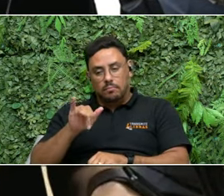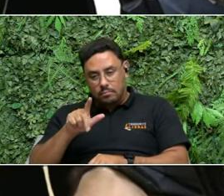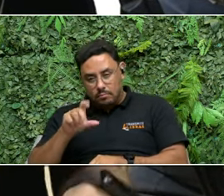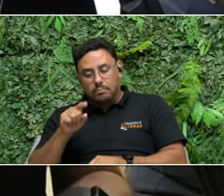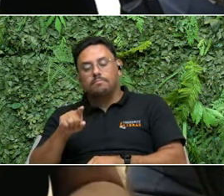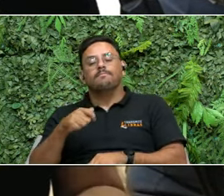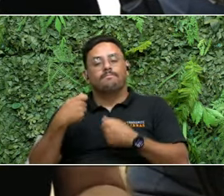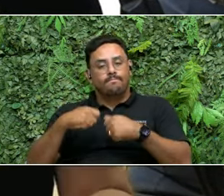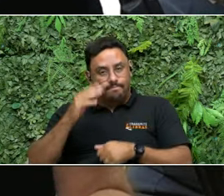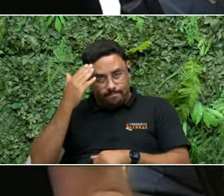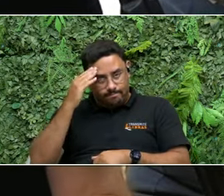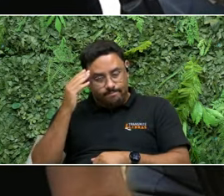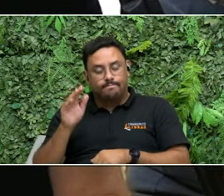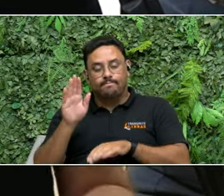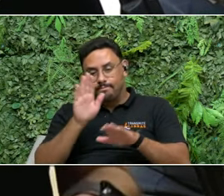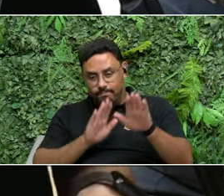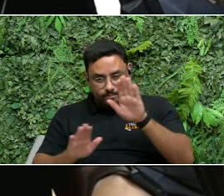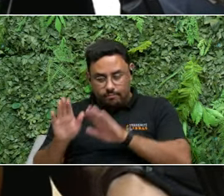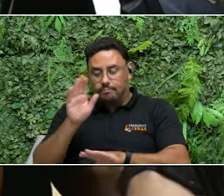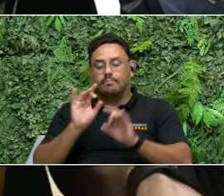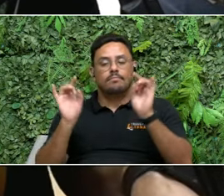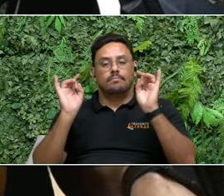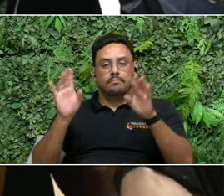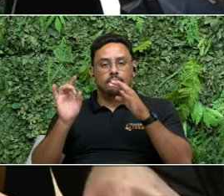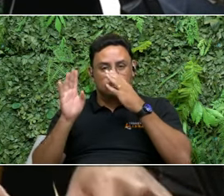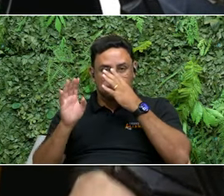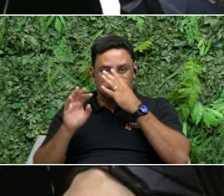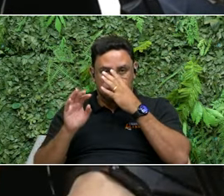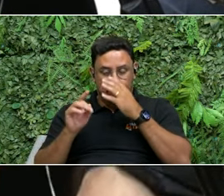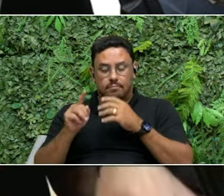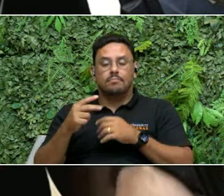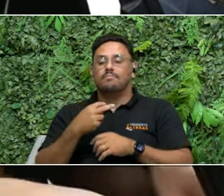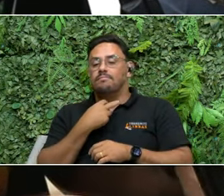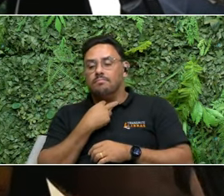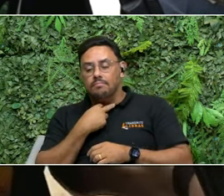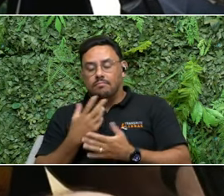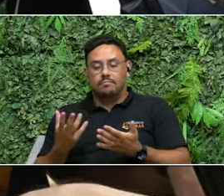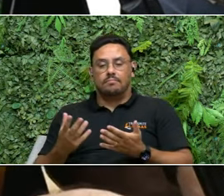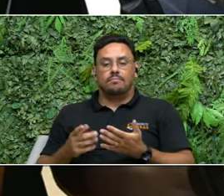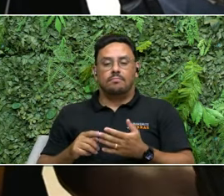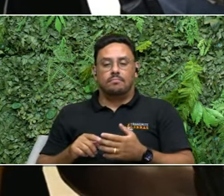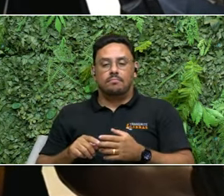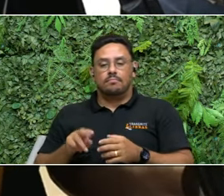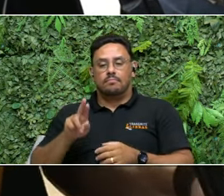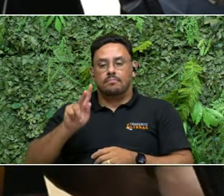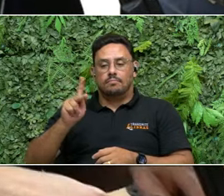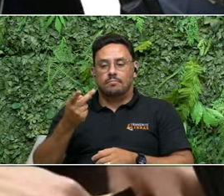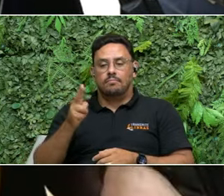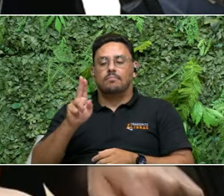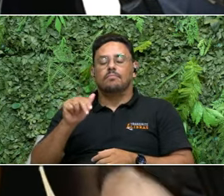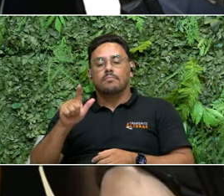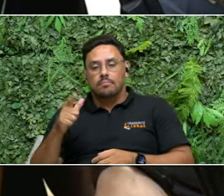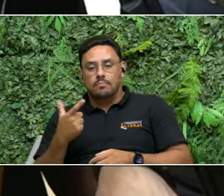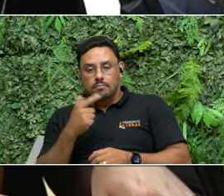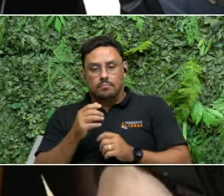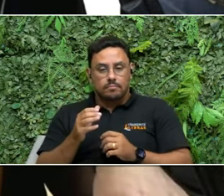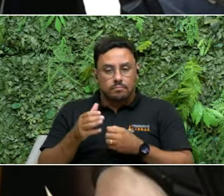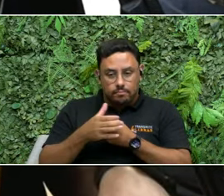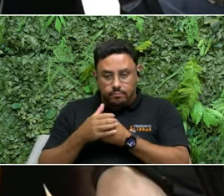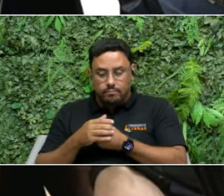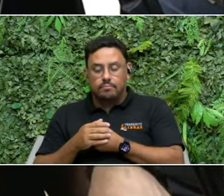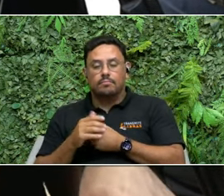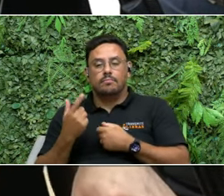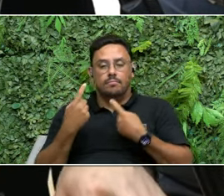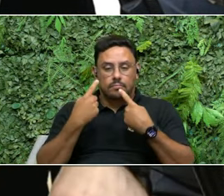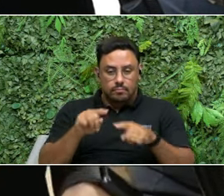precisa ter um cuidado especial com esse jogador você não pode assim como o hul não tem espaço e todo adversário que vai jogar